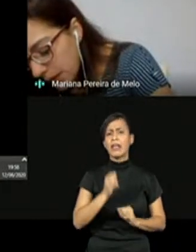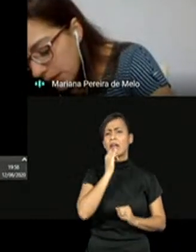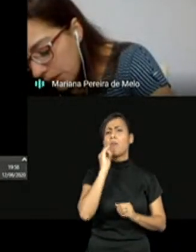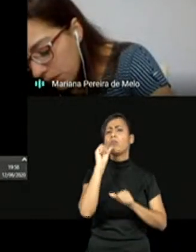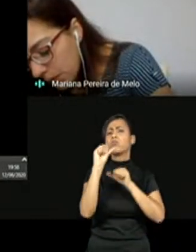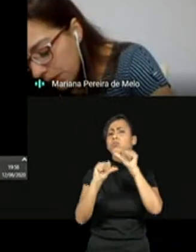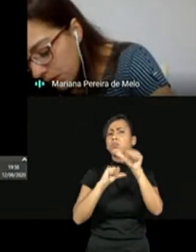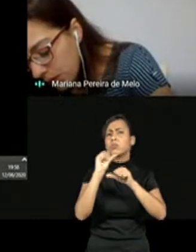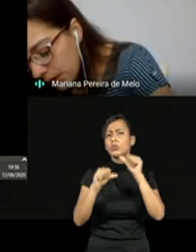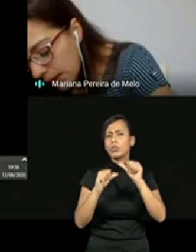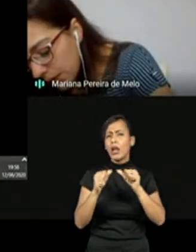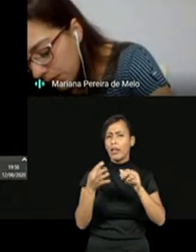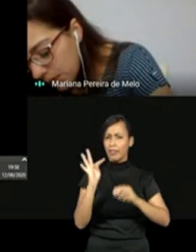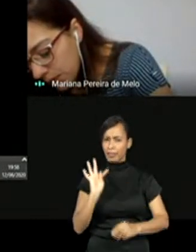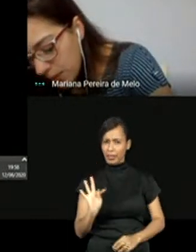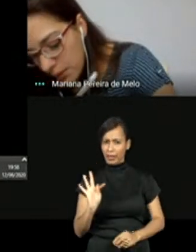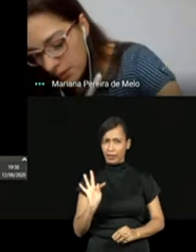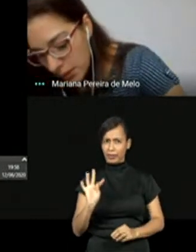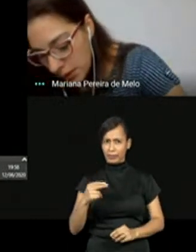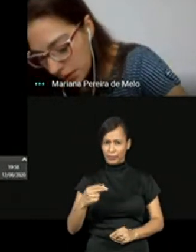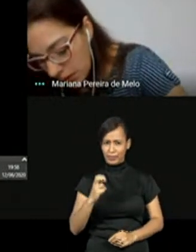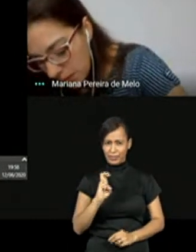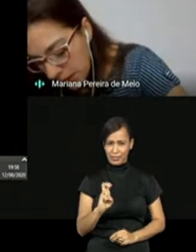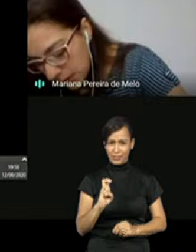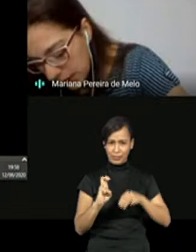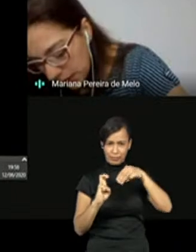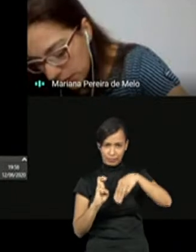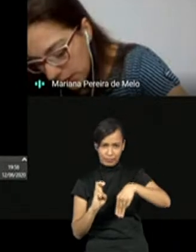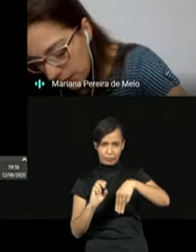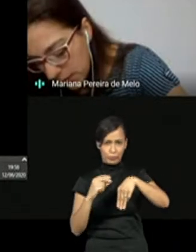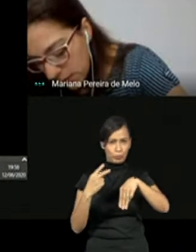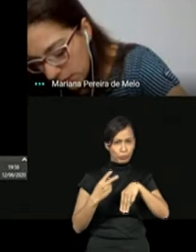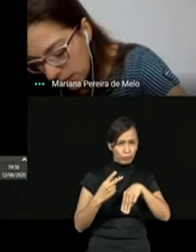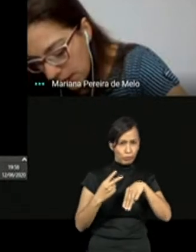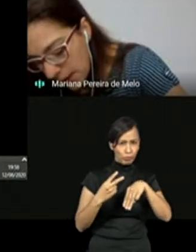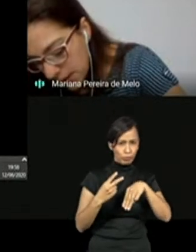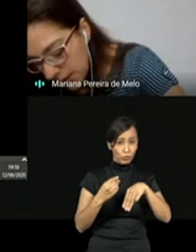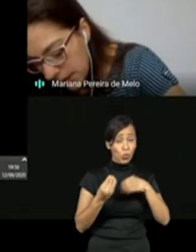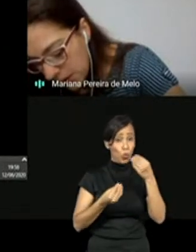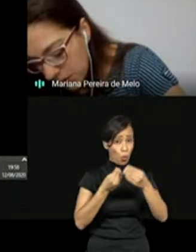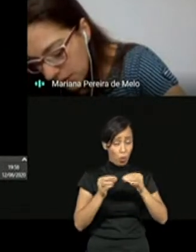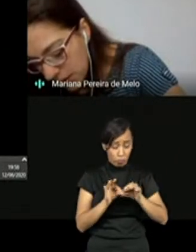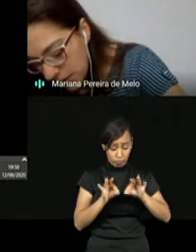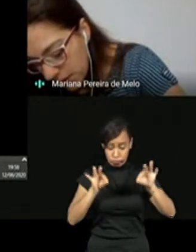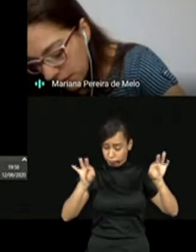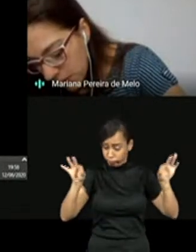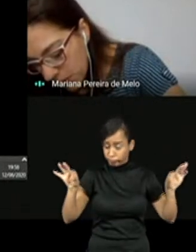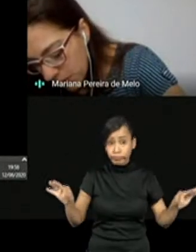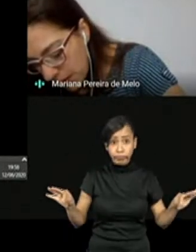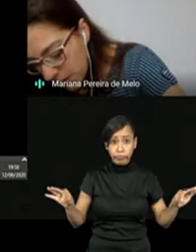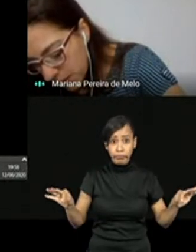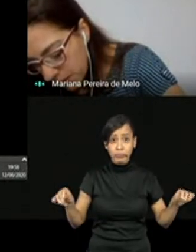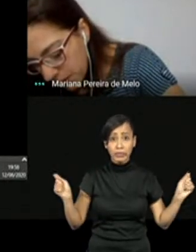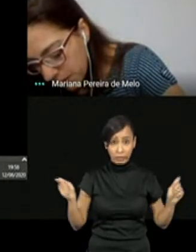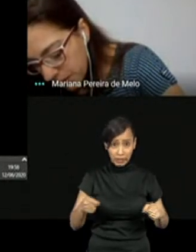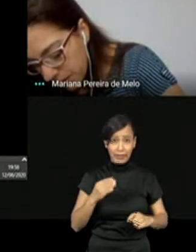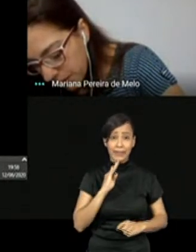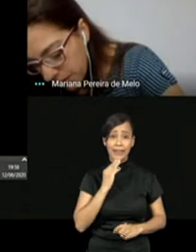para 5 metros quadrados, mantendo, né, essa ideia de 3 defeitos por